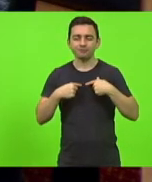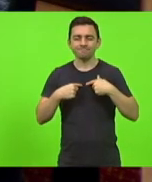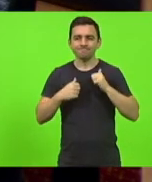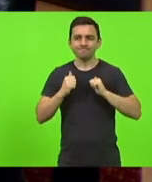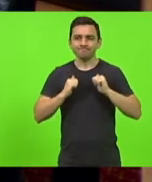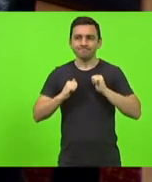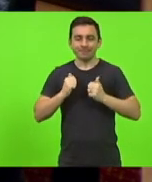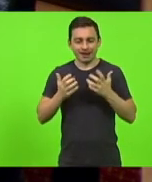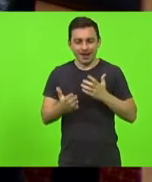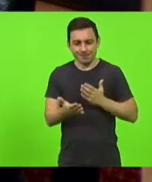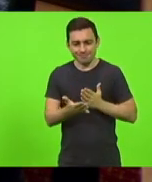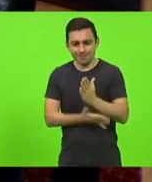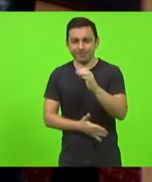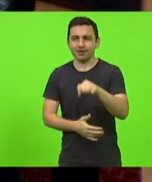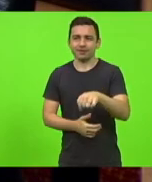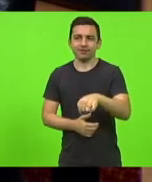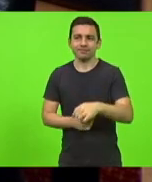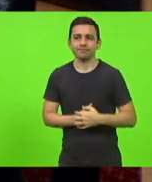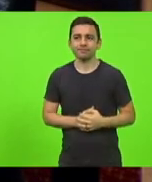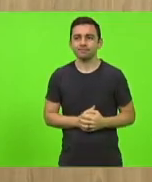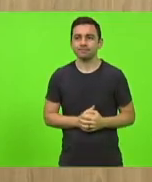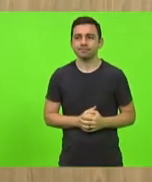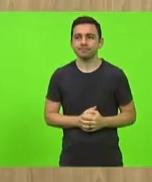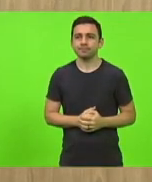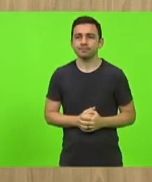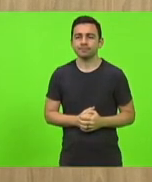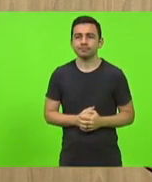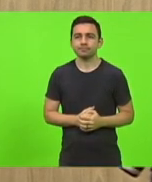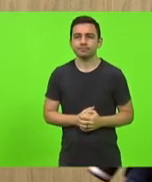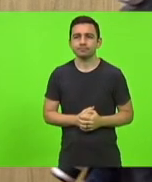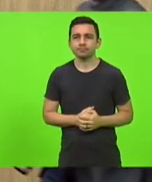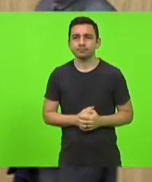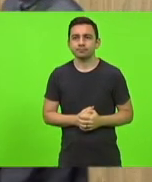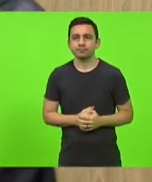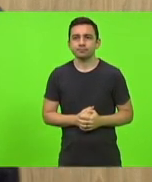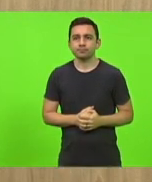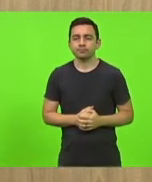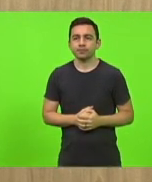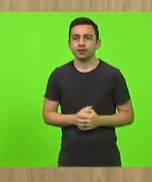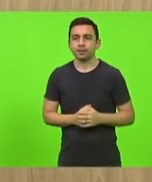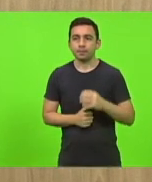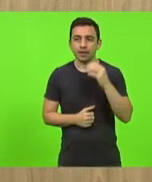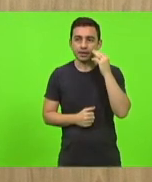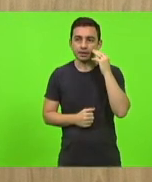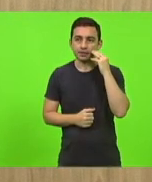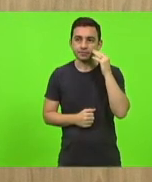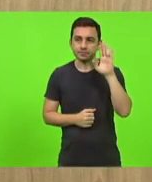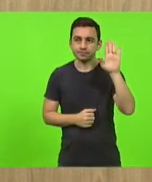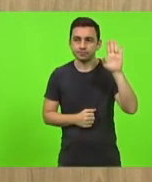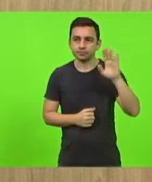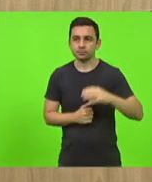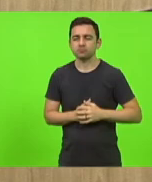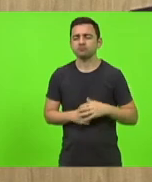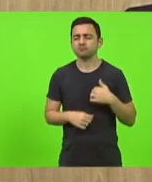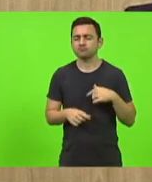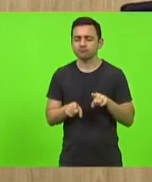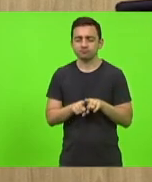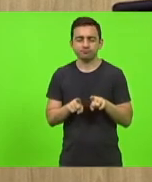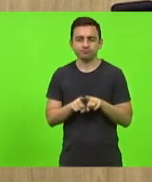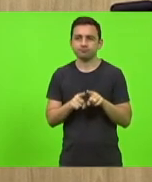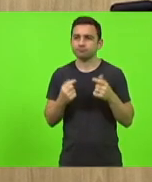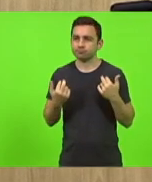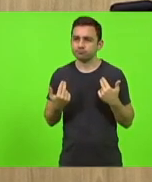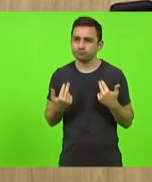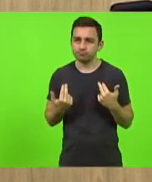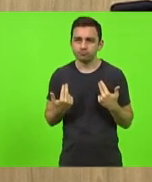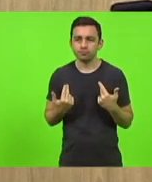matéria em plenário. Era isso. Obrigado, deputada Paulinha. Deputada Marlene Fengler. Da mesma forma, deputado Cobalcini